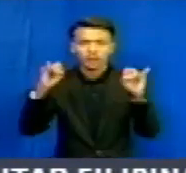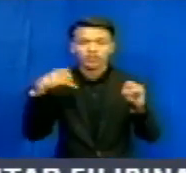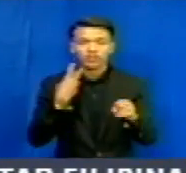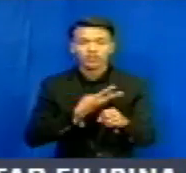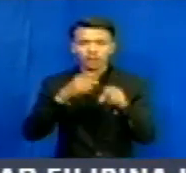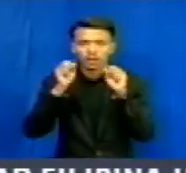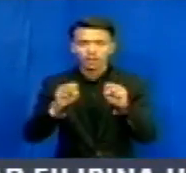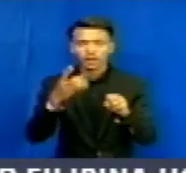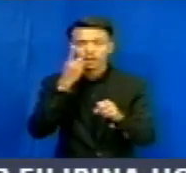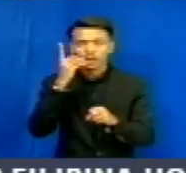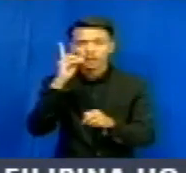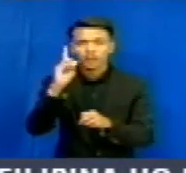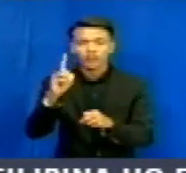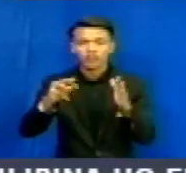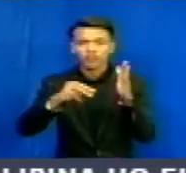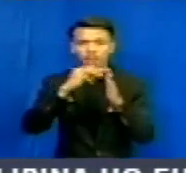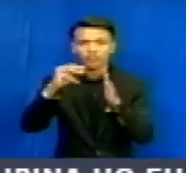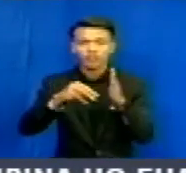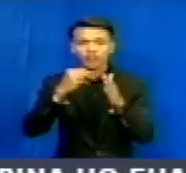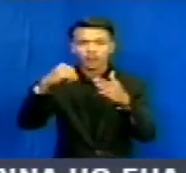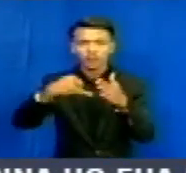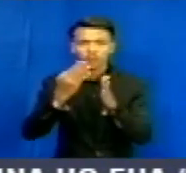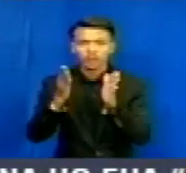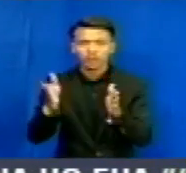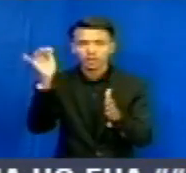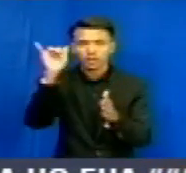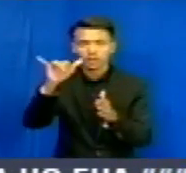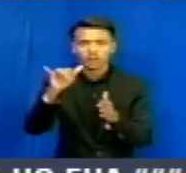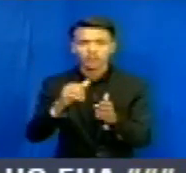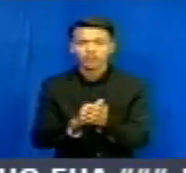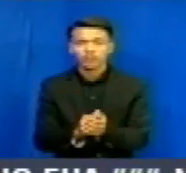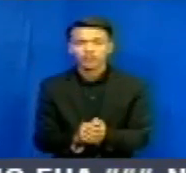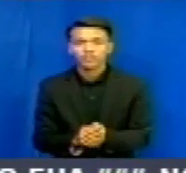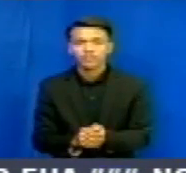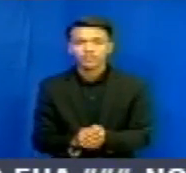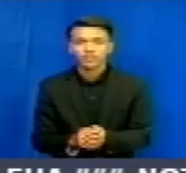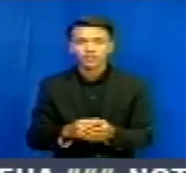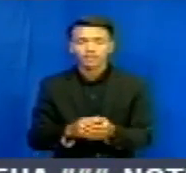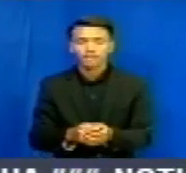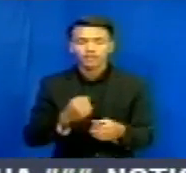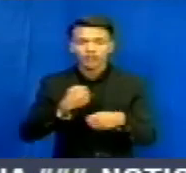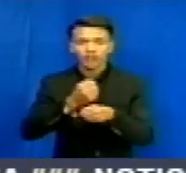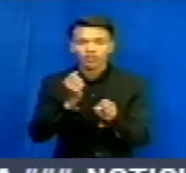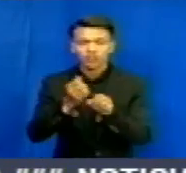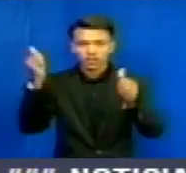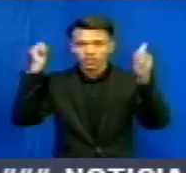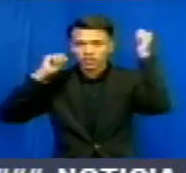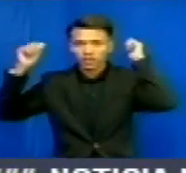beledean media jornalista seri ihe liberal na tona to halau sernia sernia